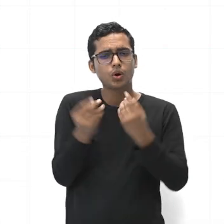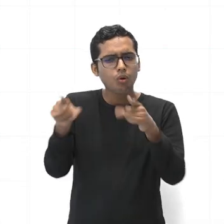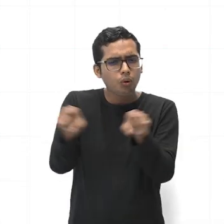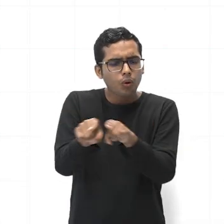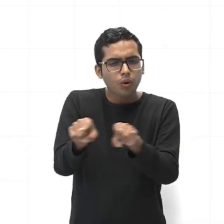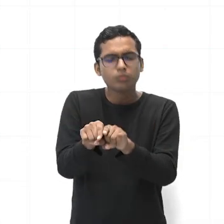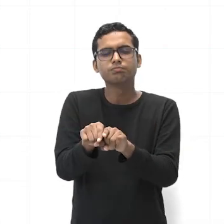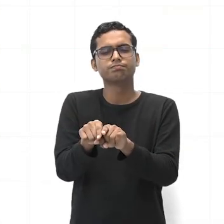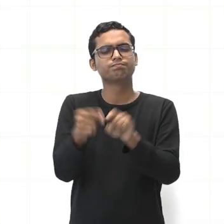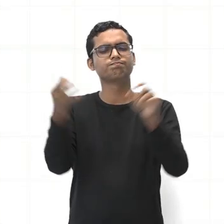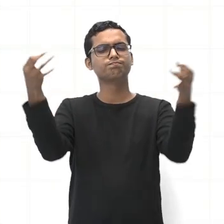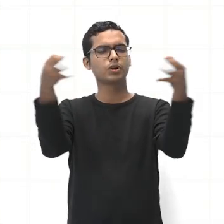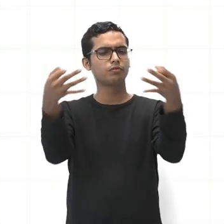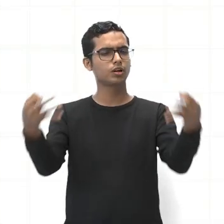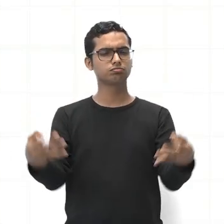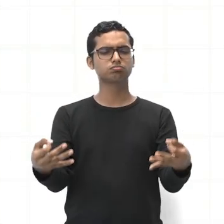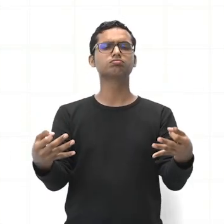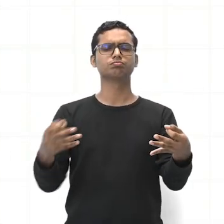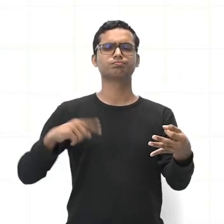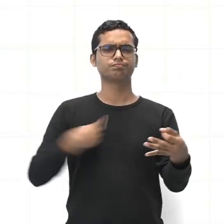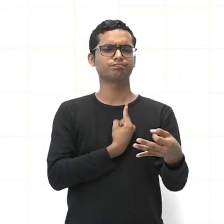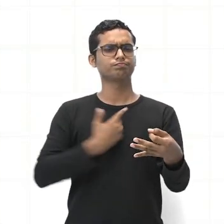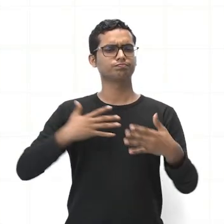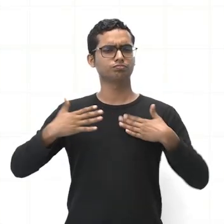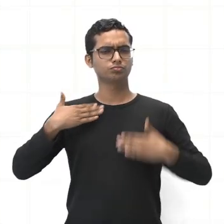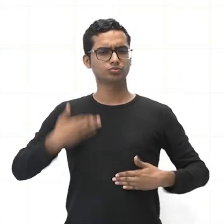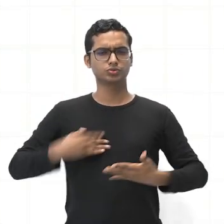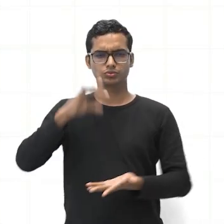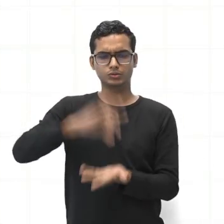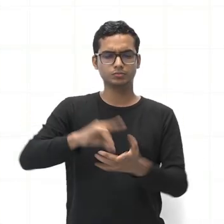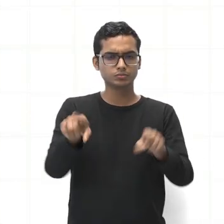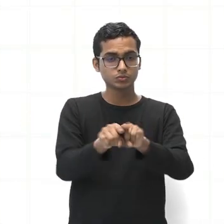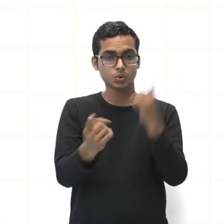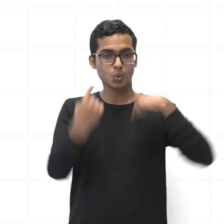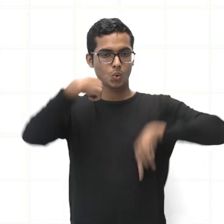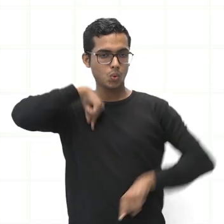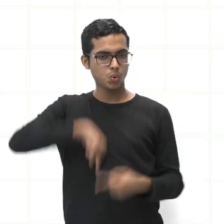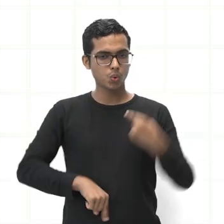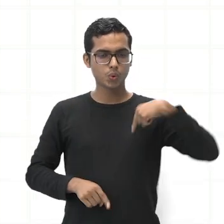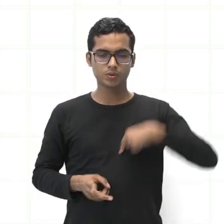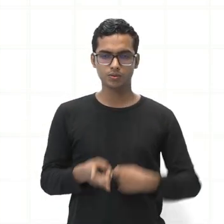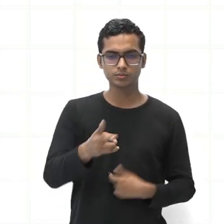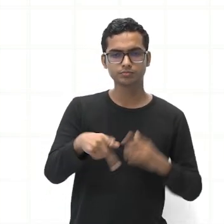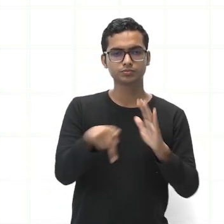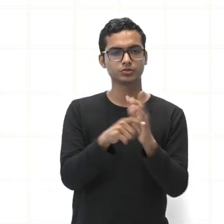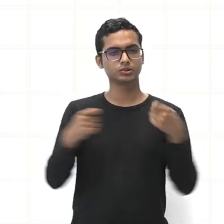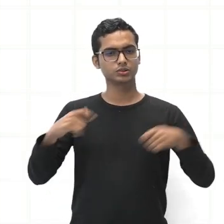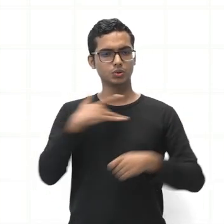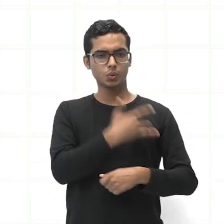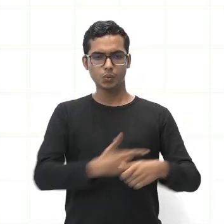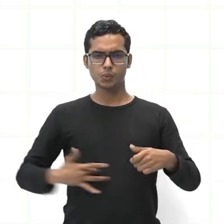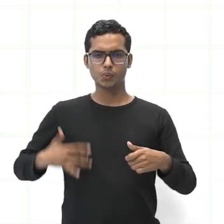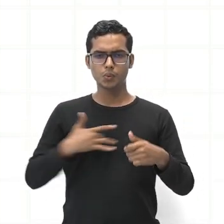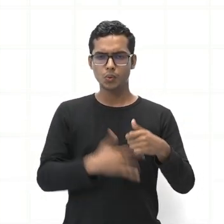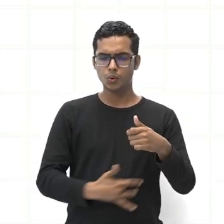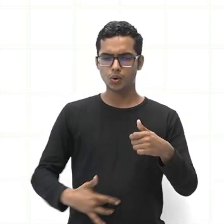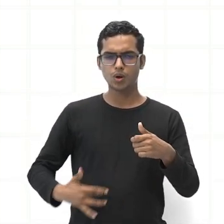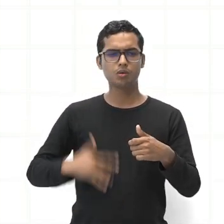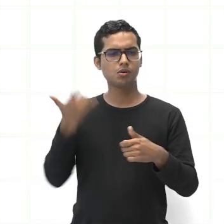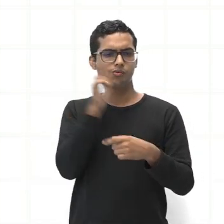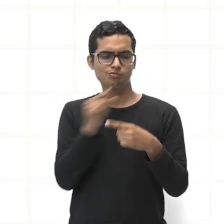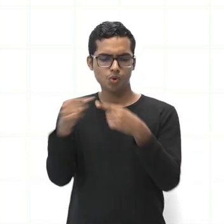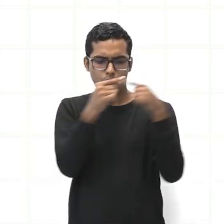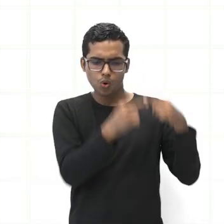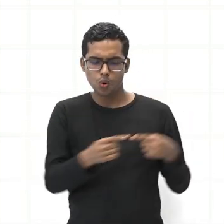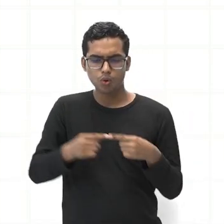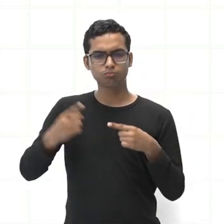máquina perfeita que necessita que cada variável esteja completamente